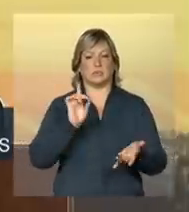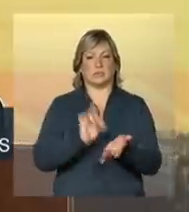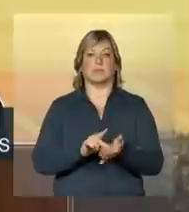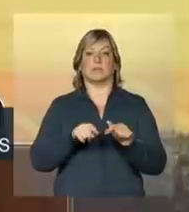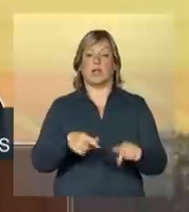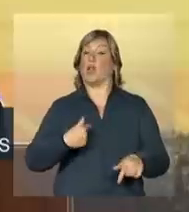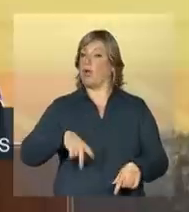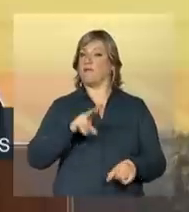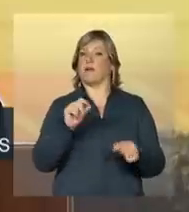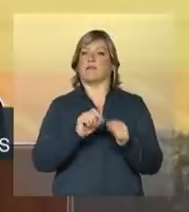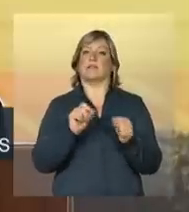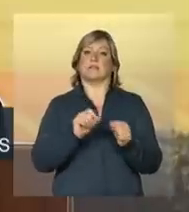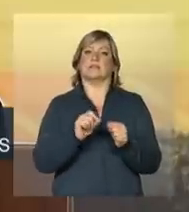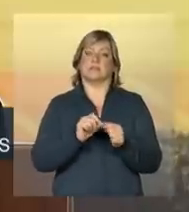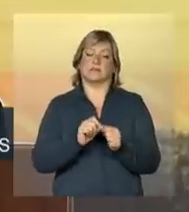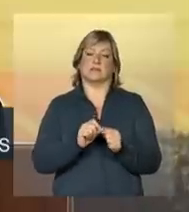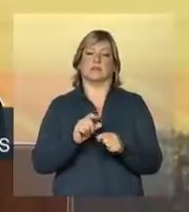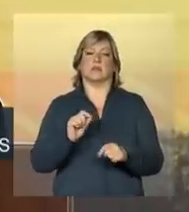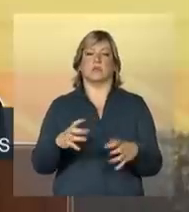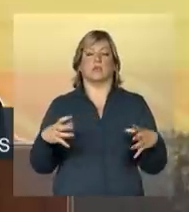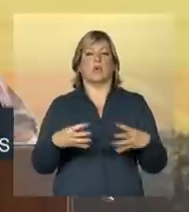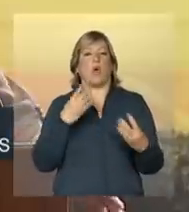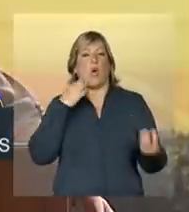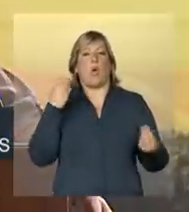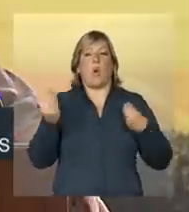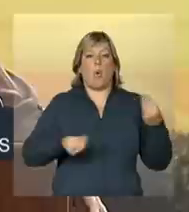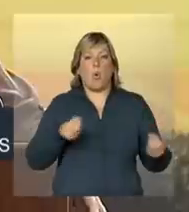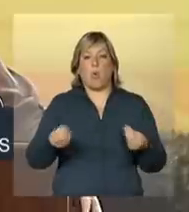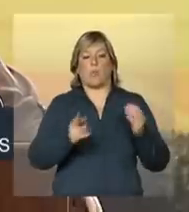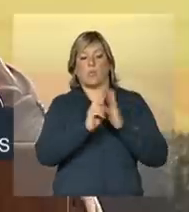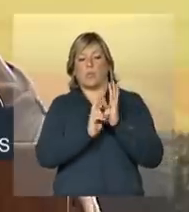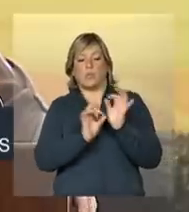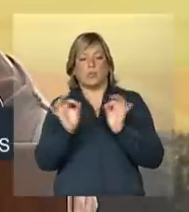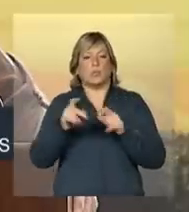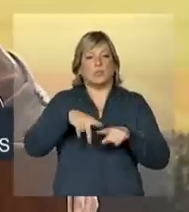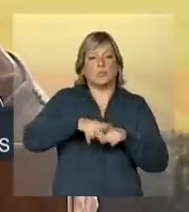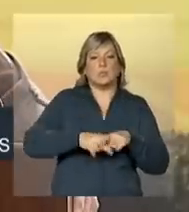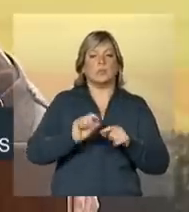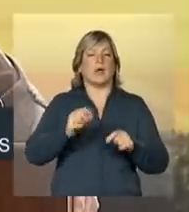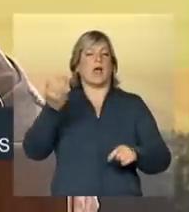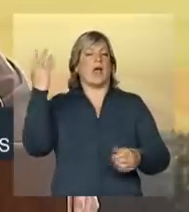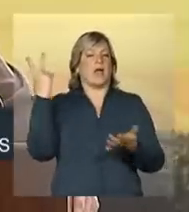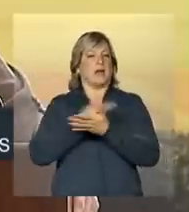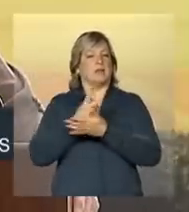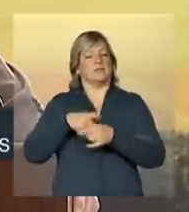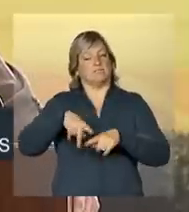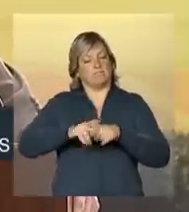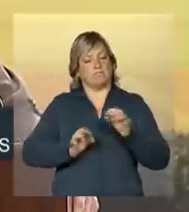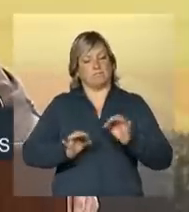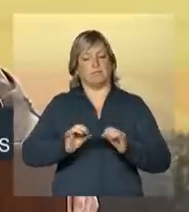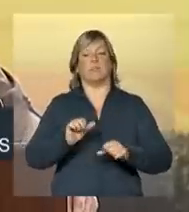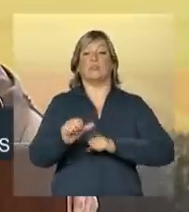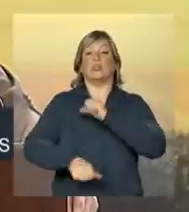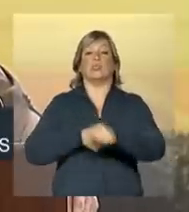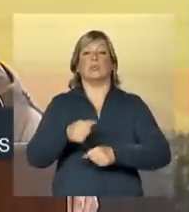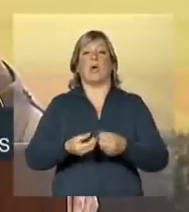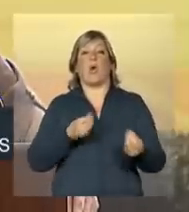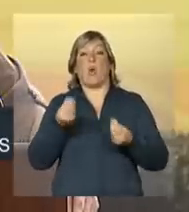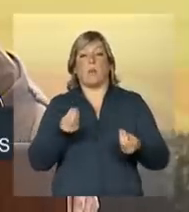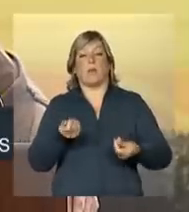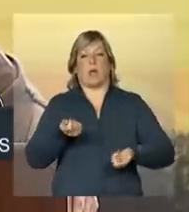vamos construindo as condições para reverter a a vulnerabilidade Econômica